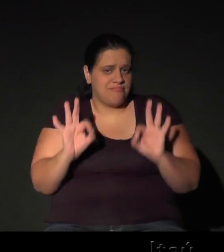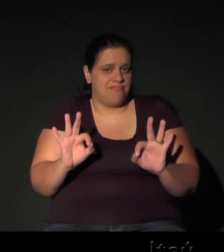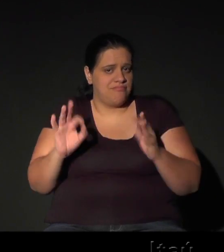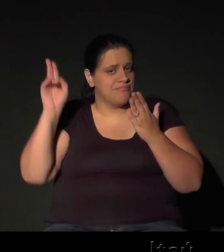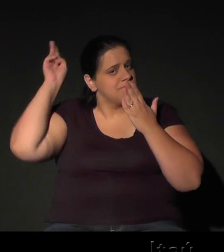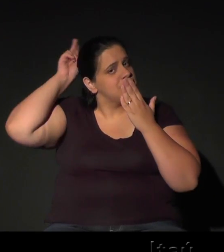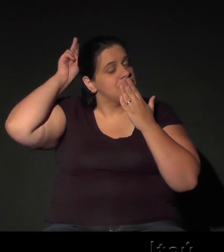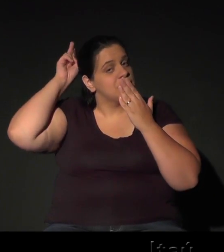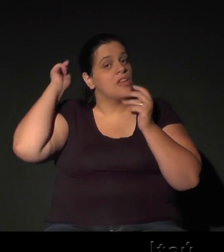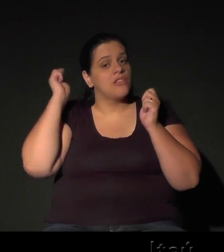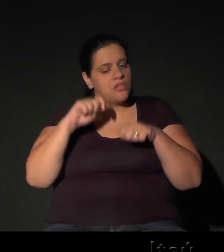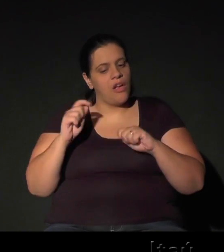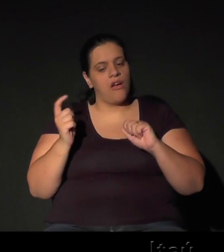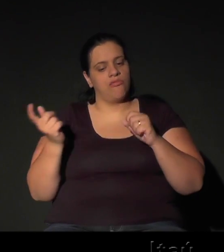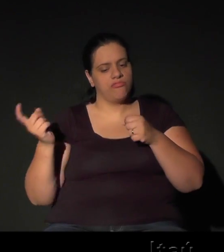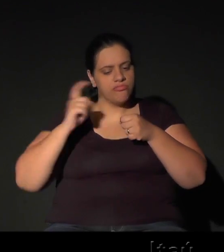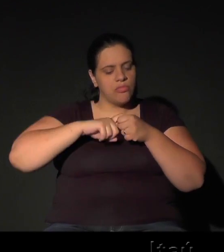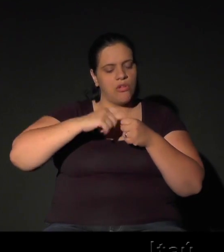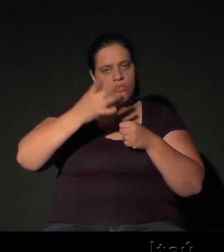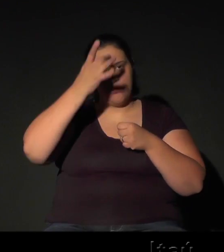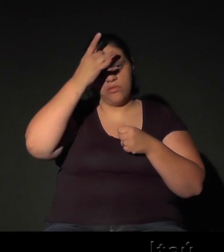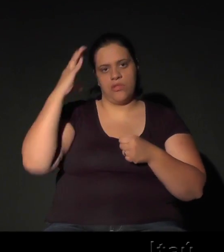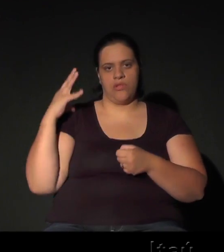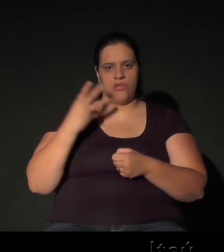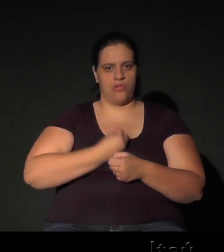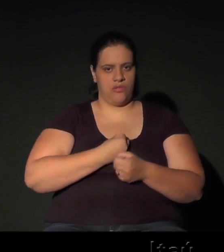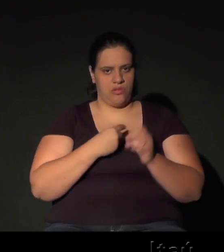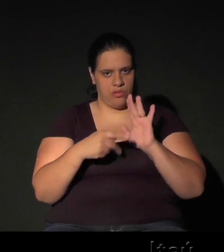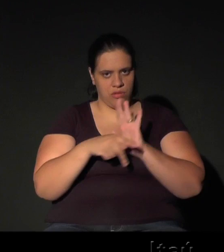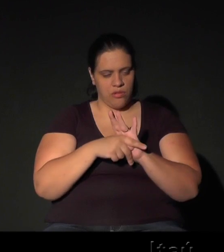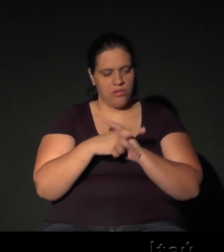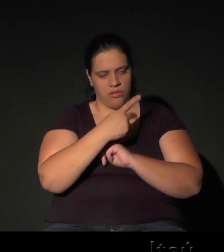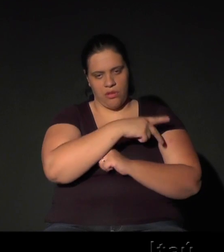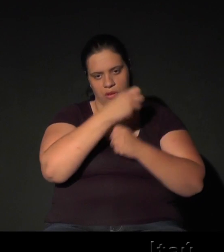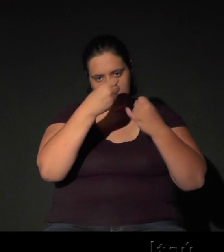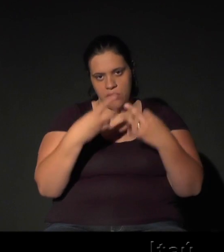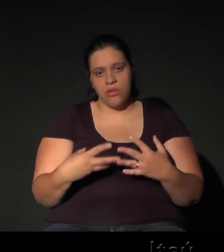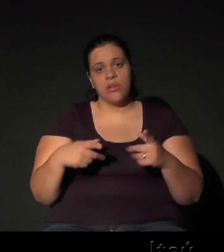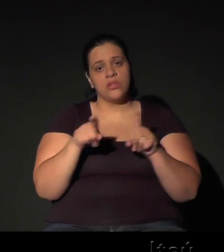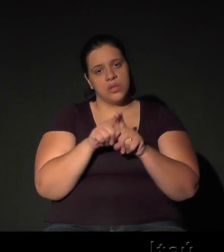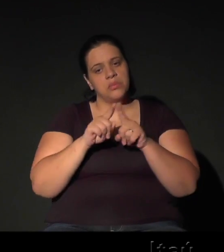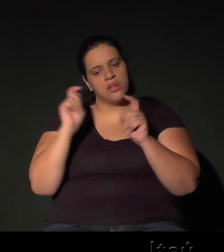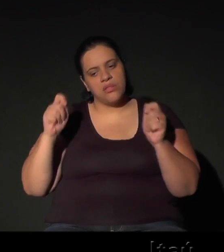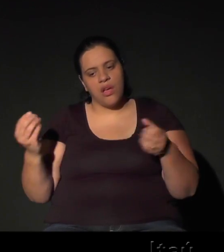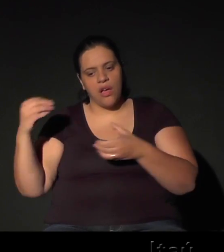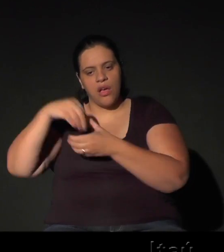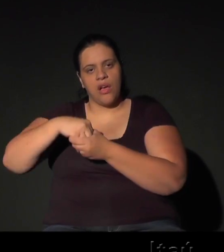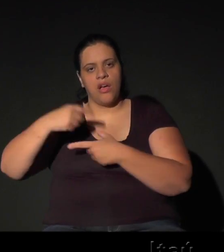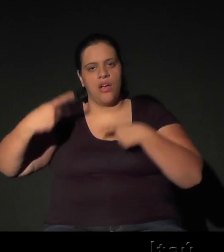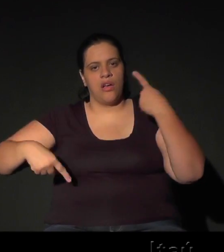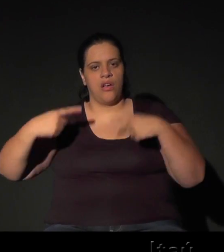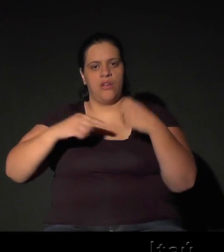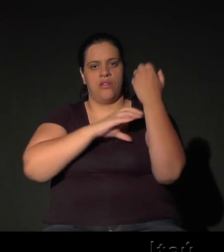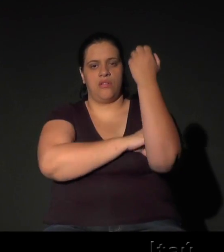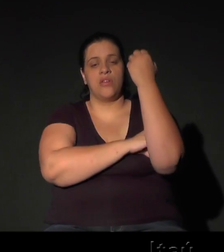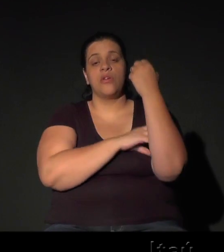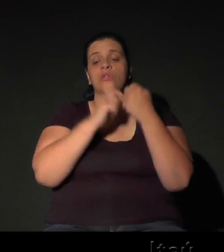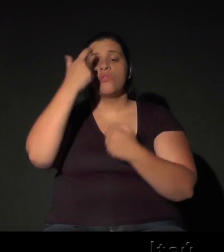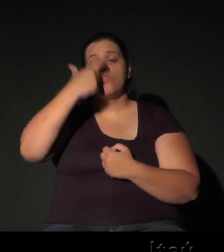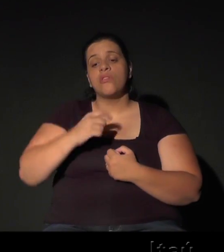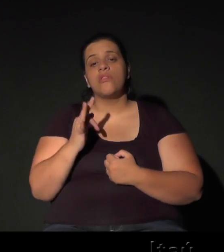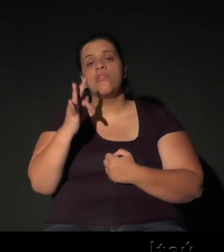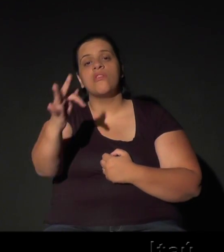reativar esse pensamento essa cosmovisão e eu traria essa discussão pro feminismo também porque quando a gente fala de Devir